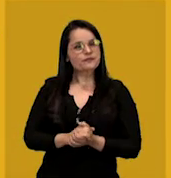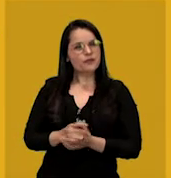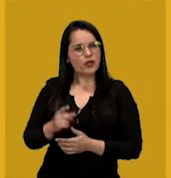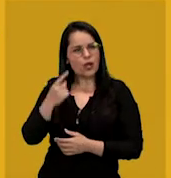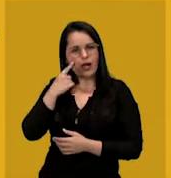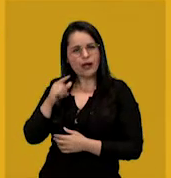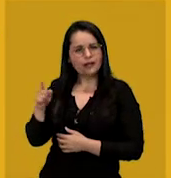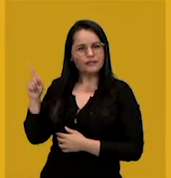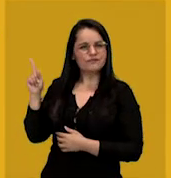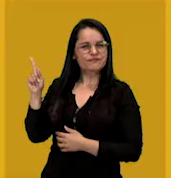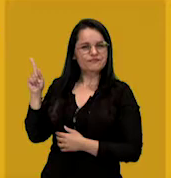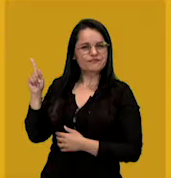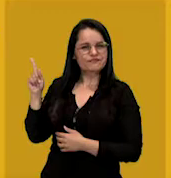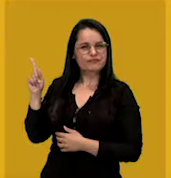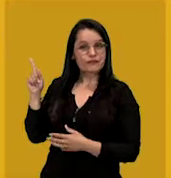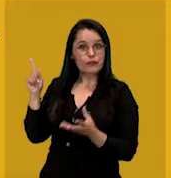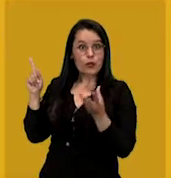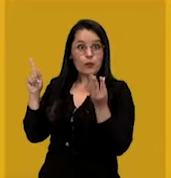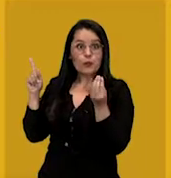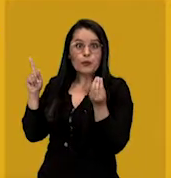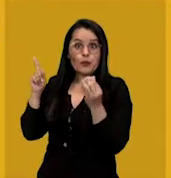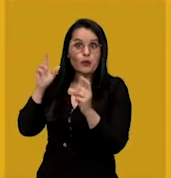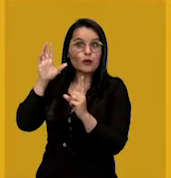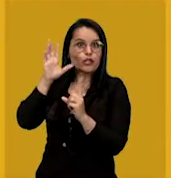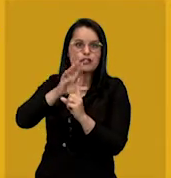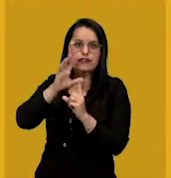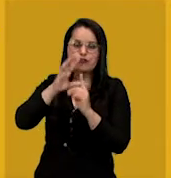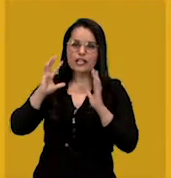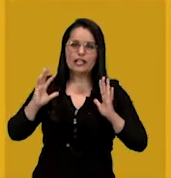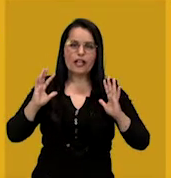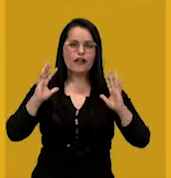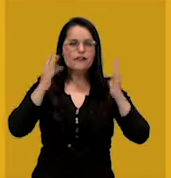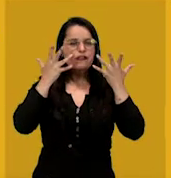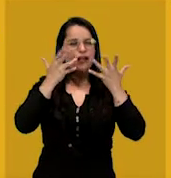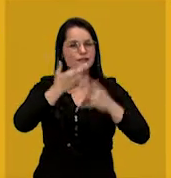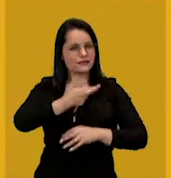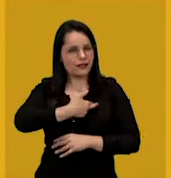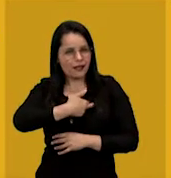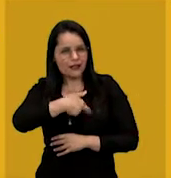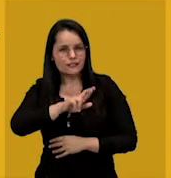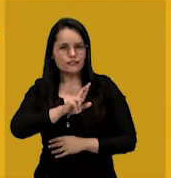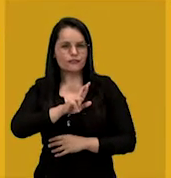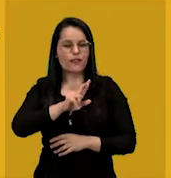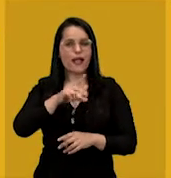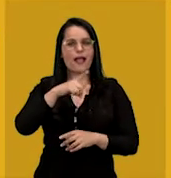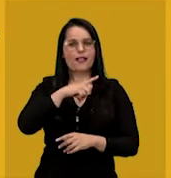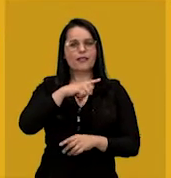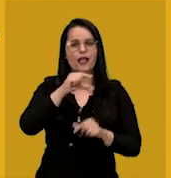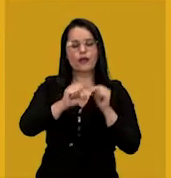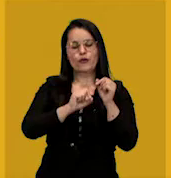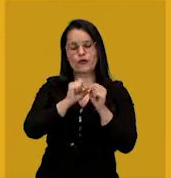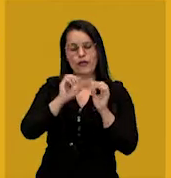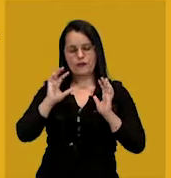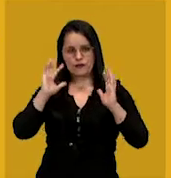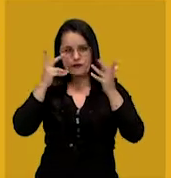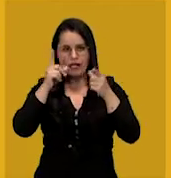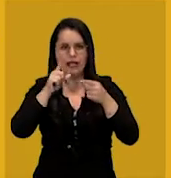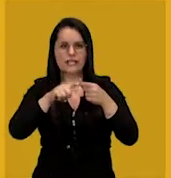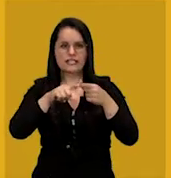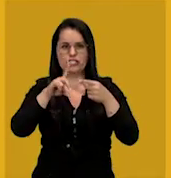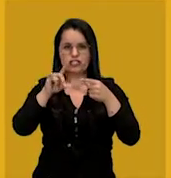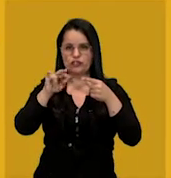sudeste ela é muito influenciada por festas de cunho religioso. Tem a festa do Divino,